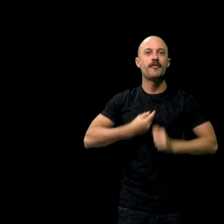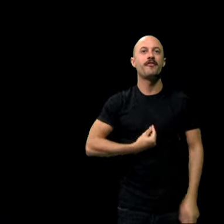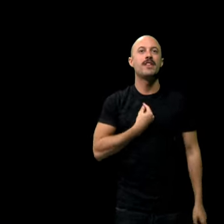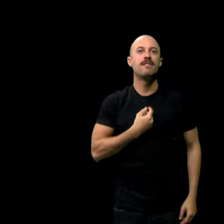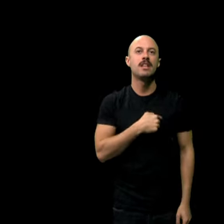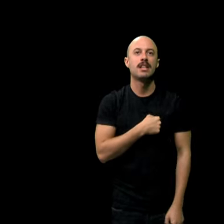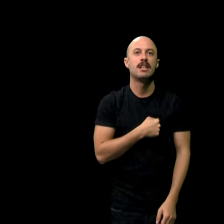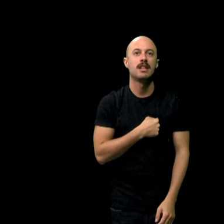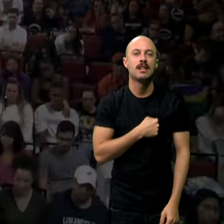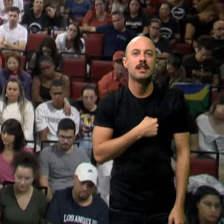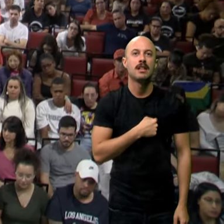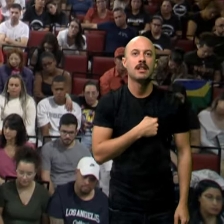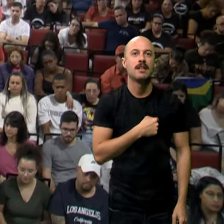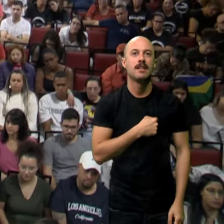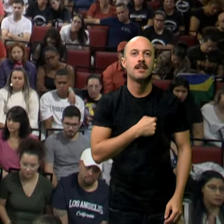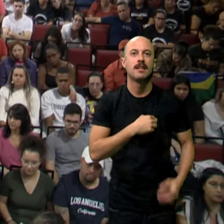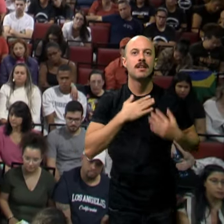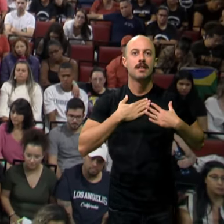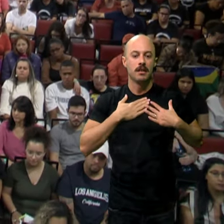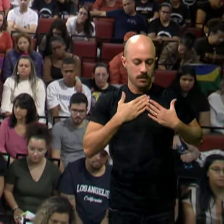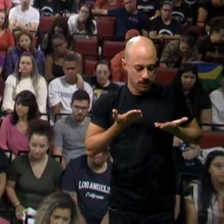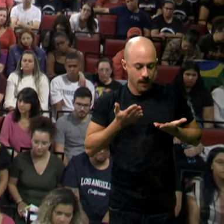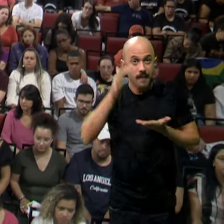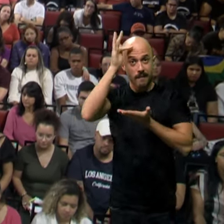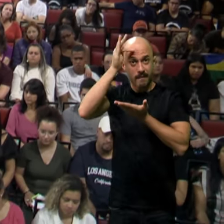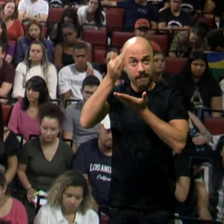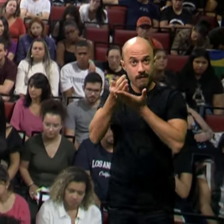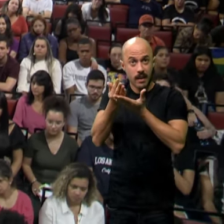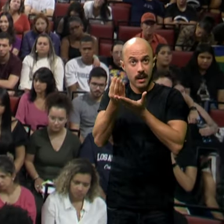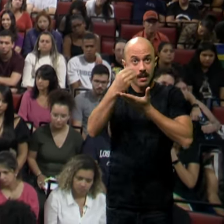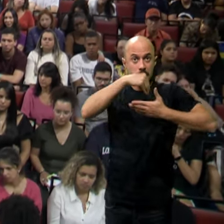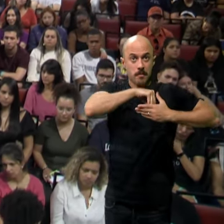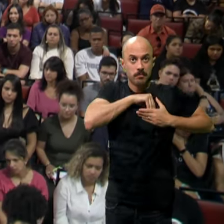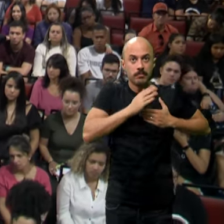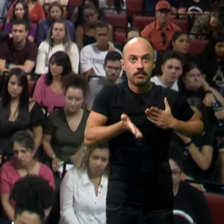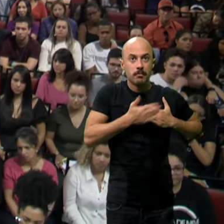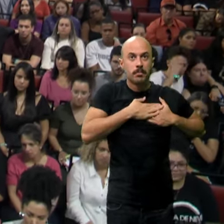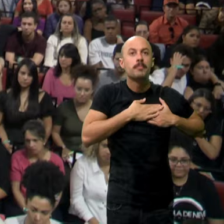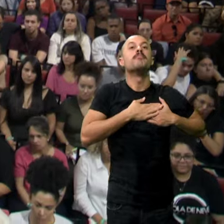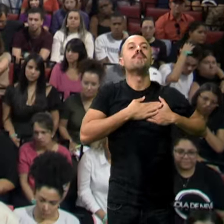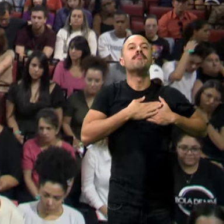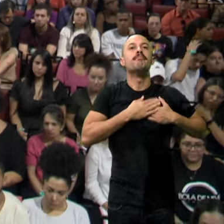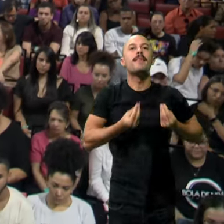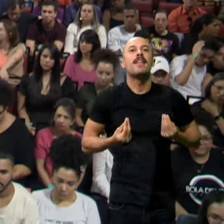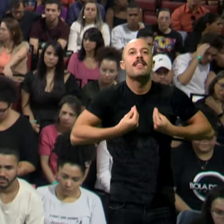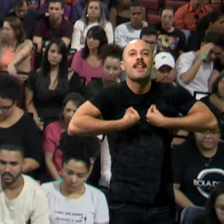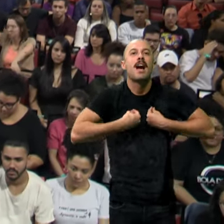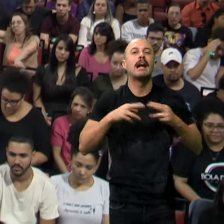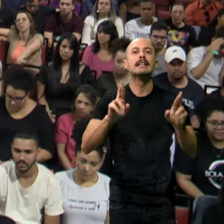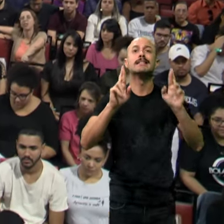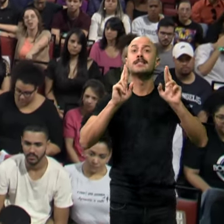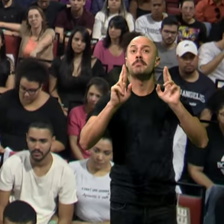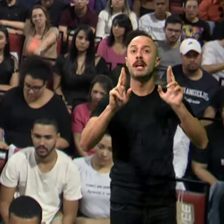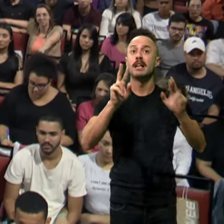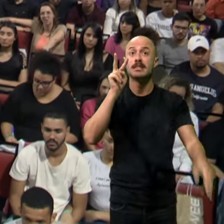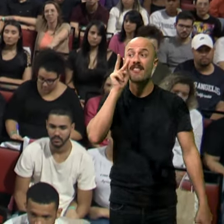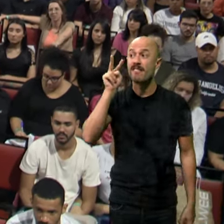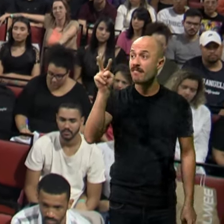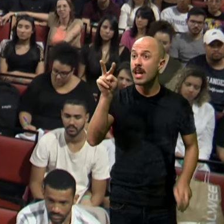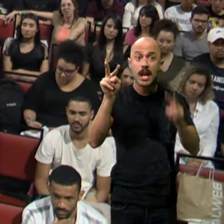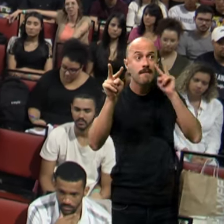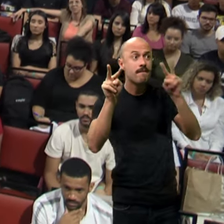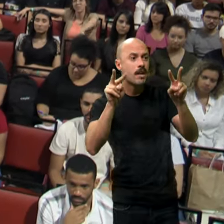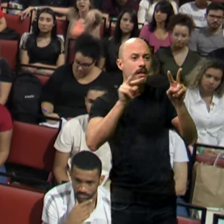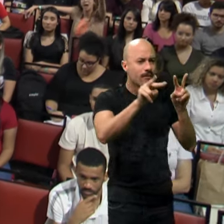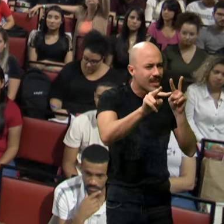Está aqui? A fé te gera sonhos, te gera expectativa, te gera esperança. Você começa a ver e acreditar. Deus